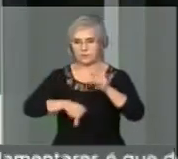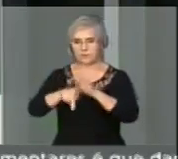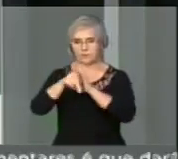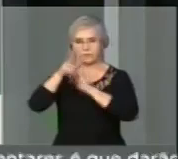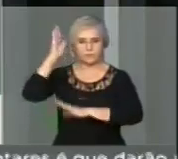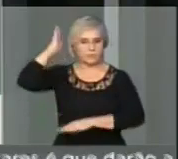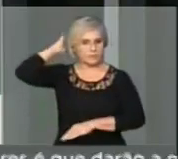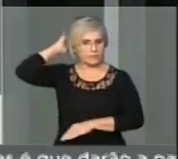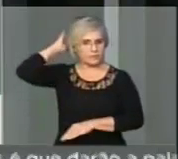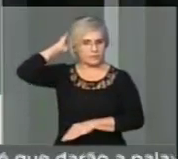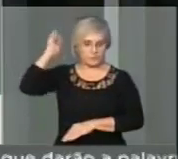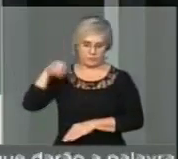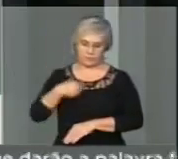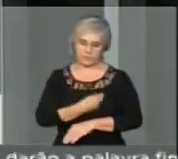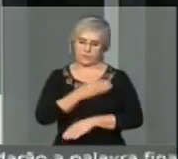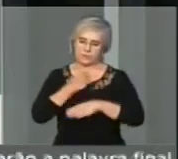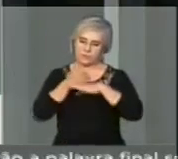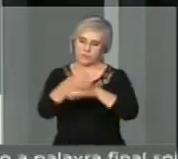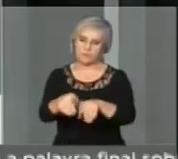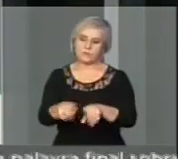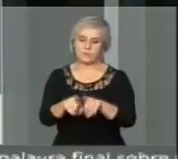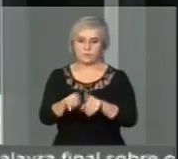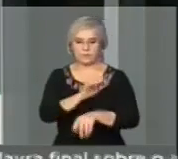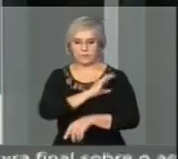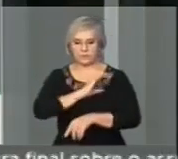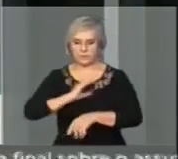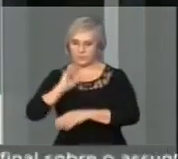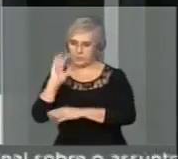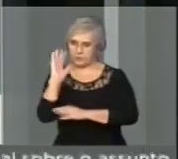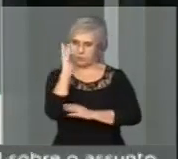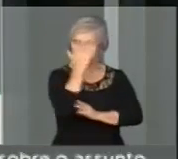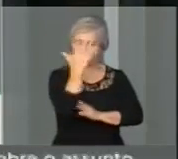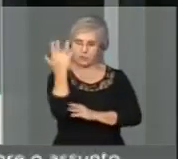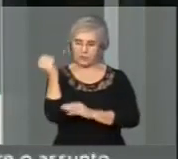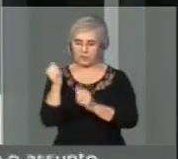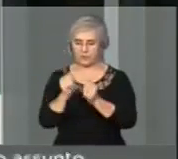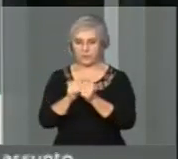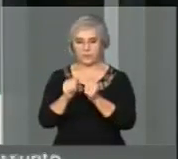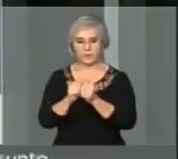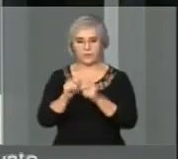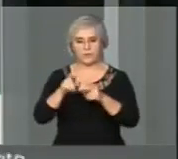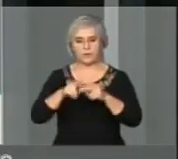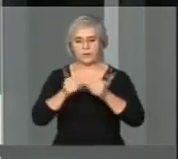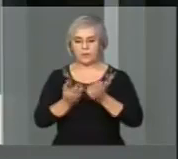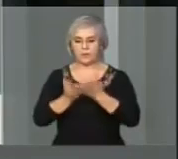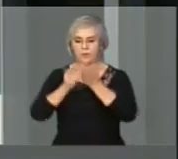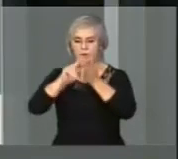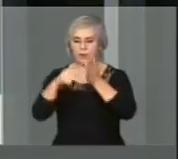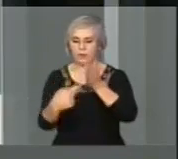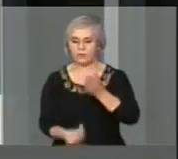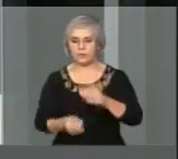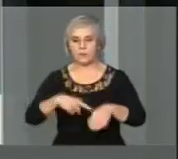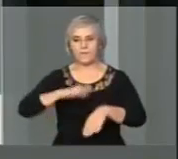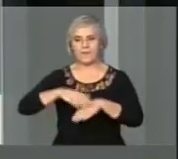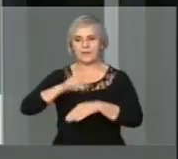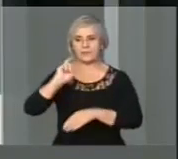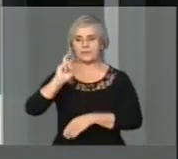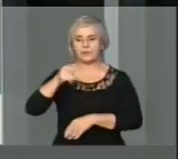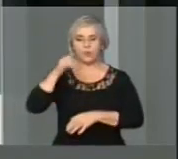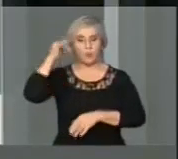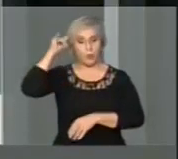nossa presença e também da comissão do meio ambiente naquele naufrágio que houve com os mais de 5.000 bois e ali